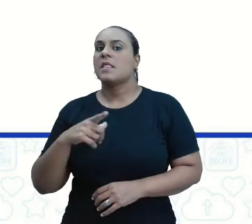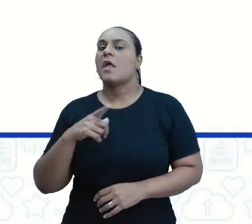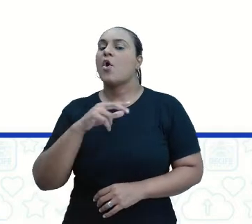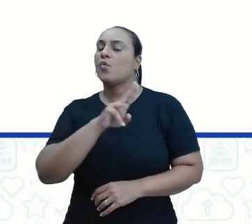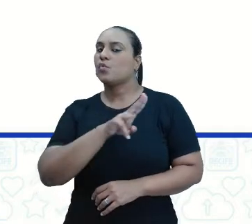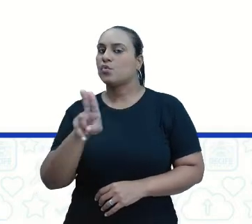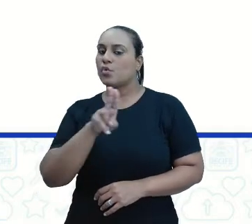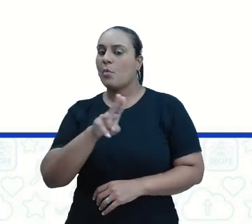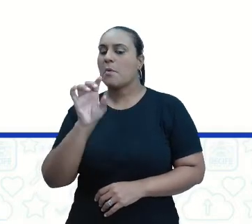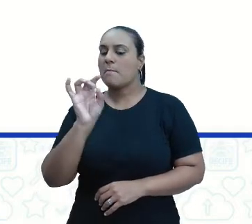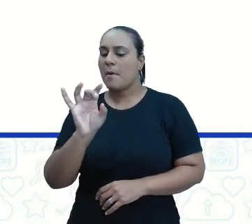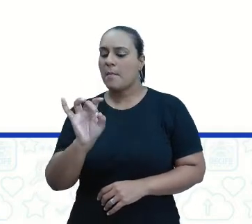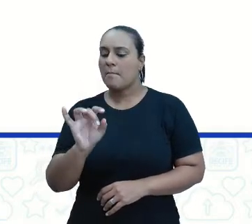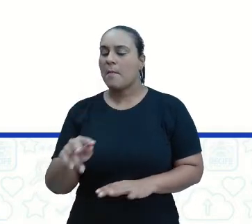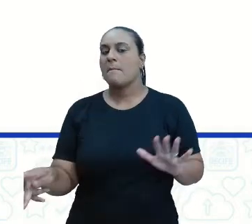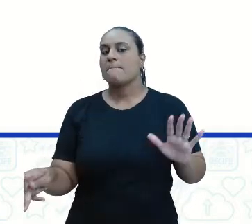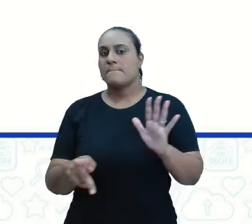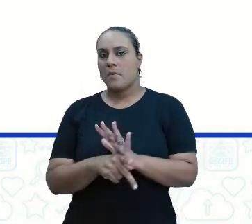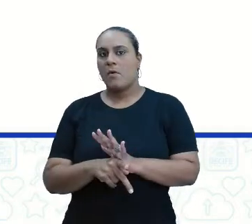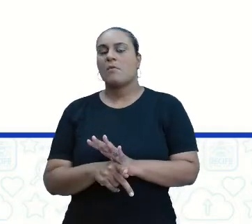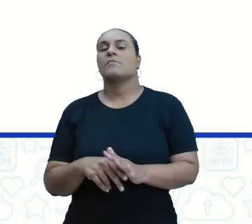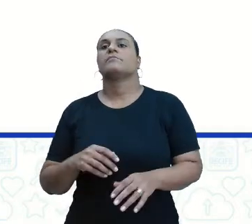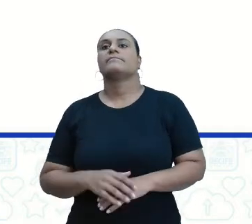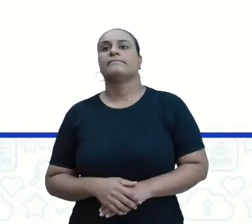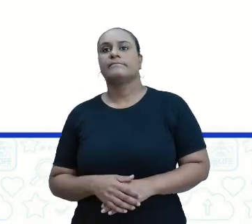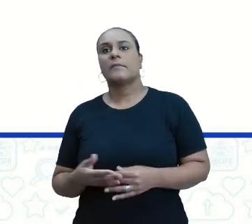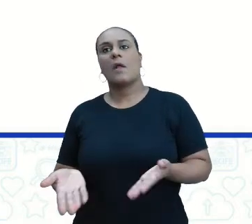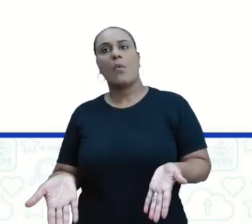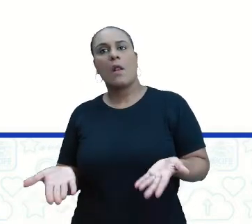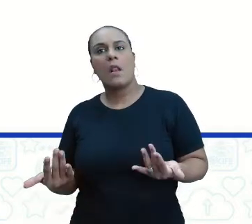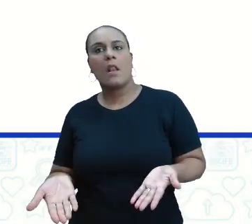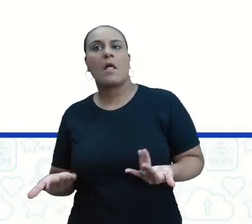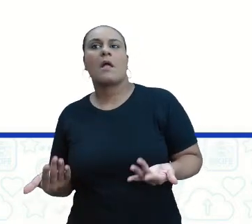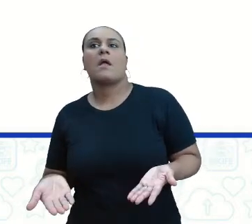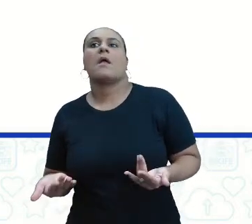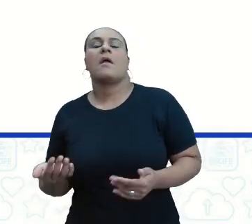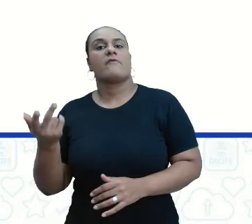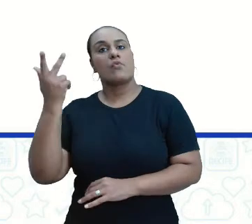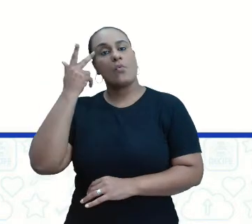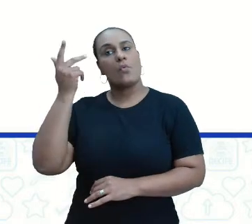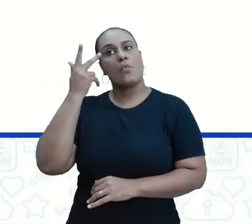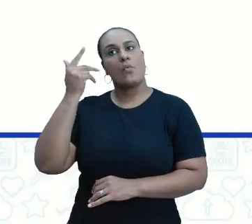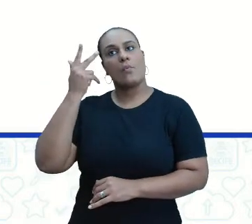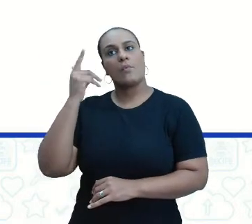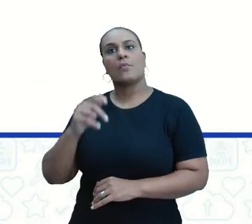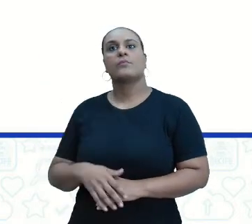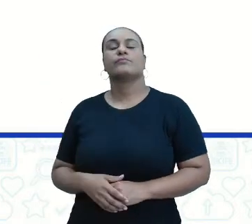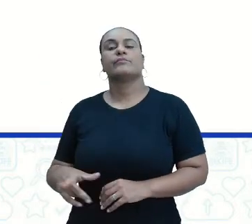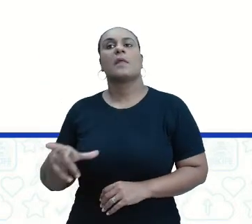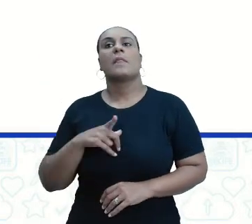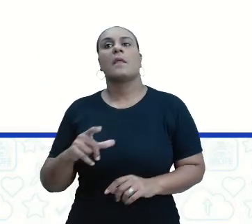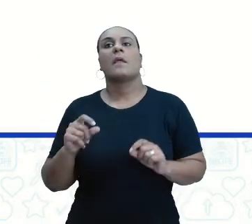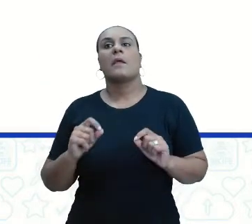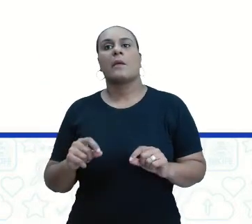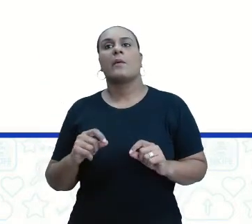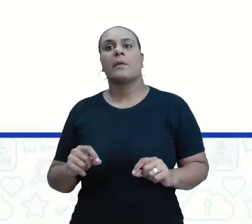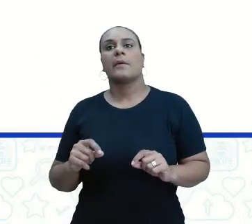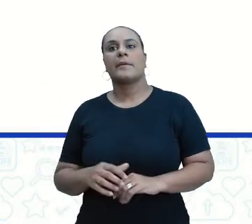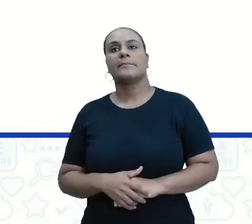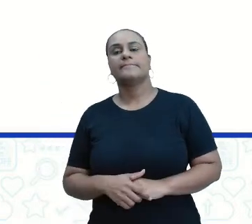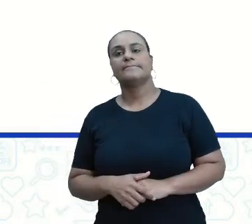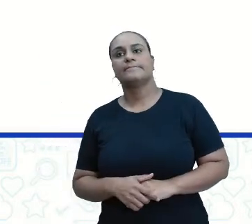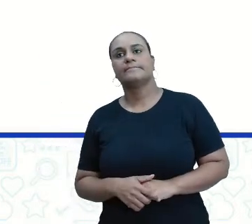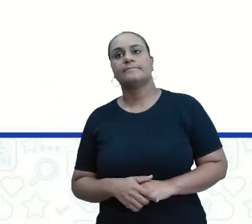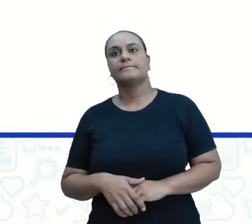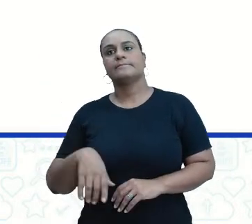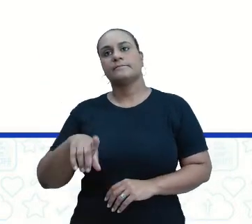seus isótopos. Então, o hidrogênio leve ou comum é aquele que apresenta de número atômico, né?